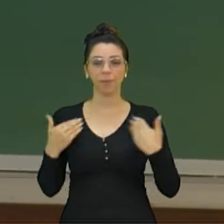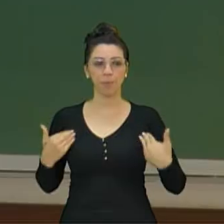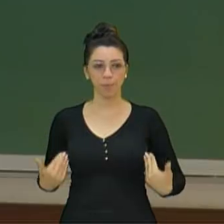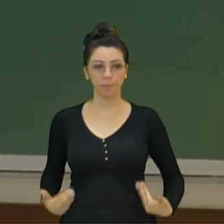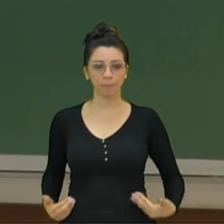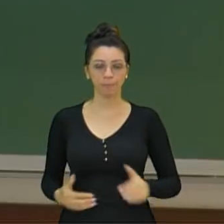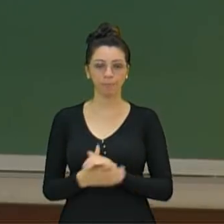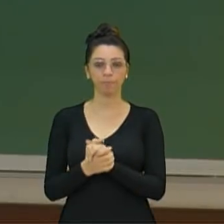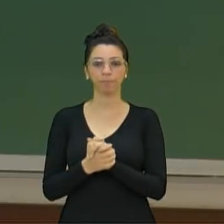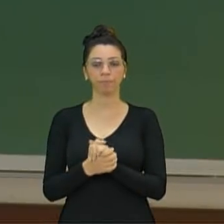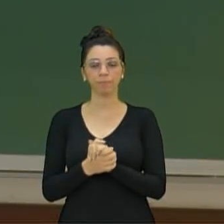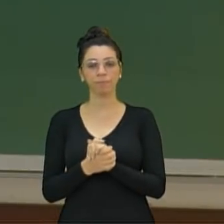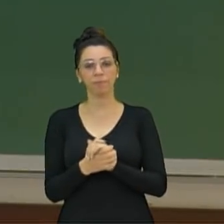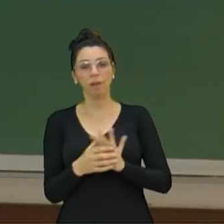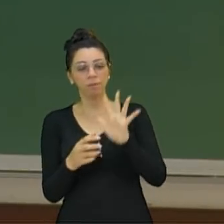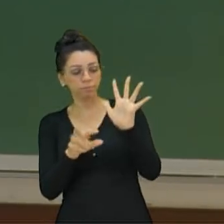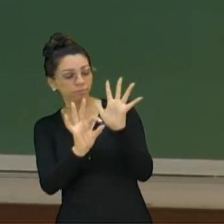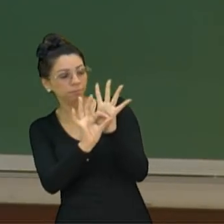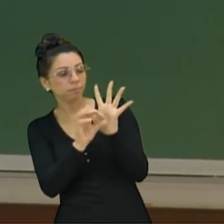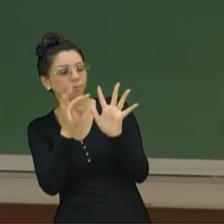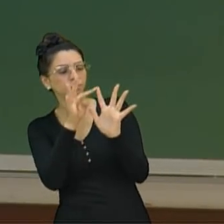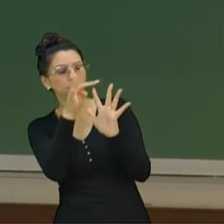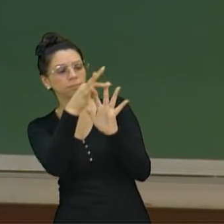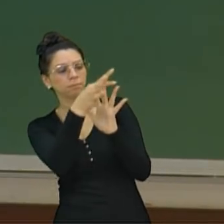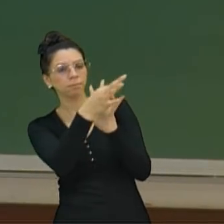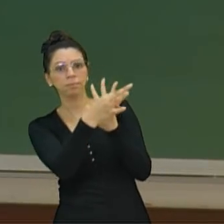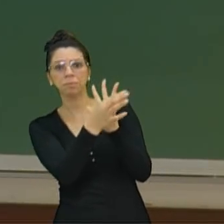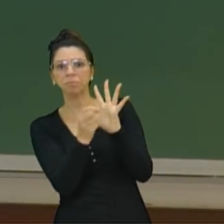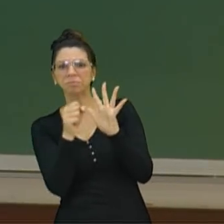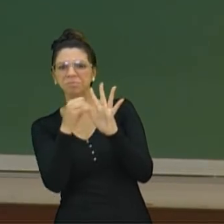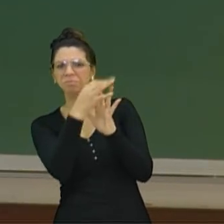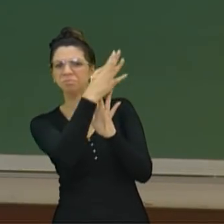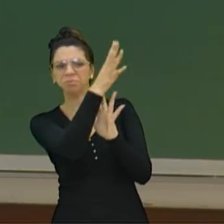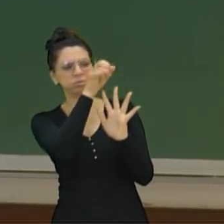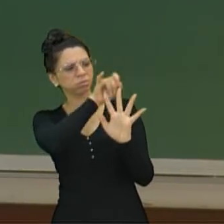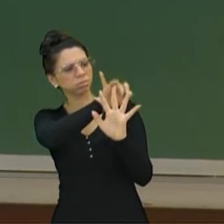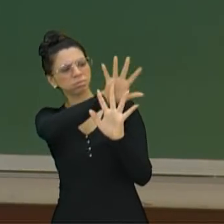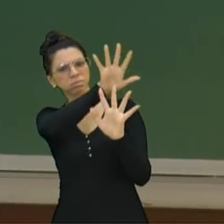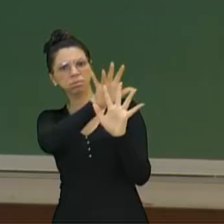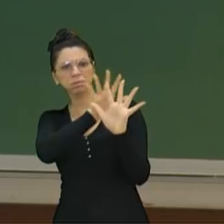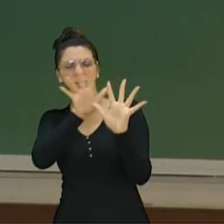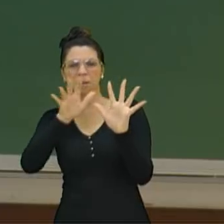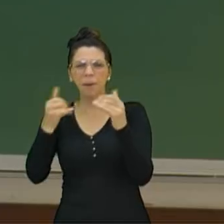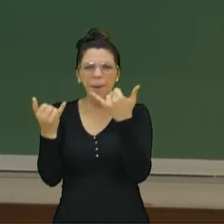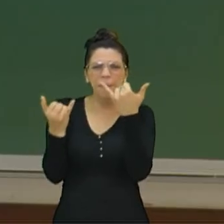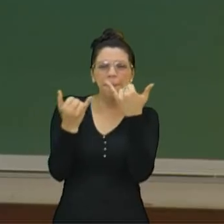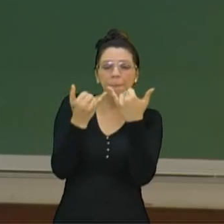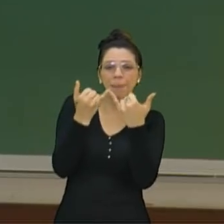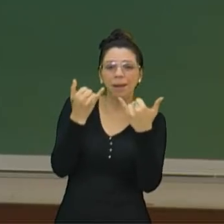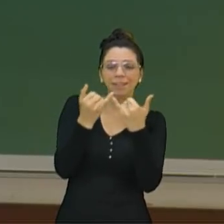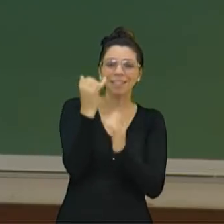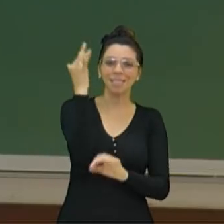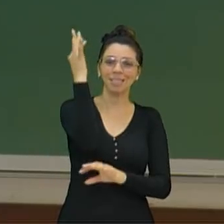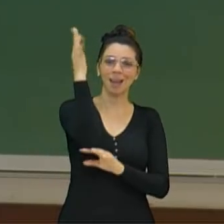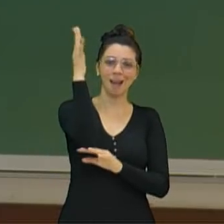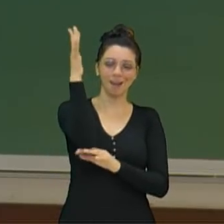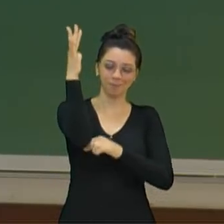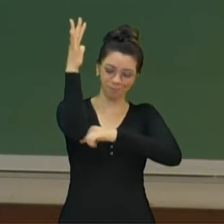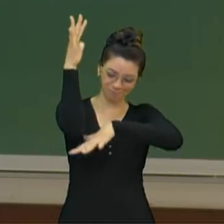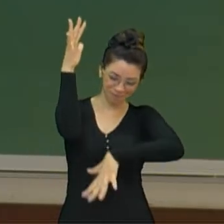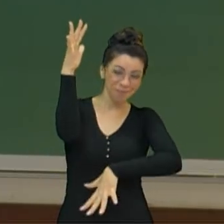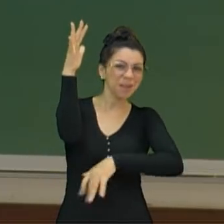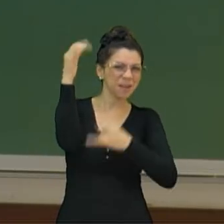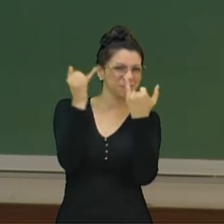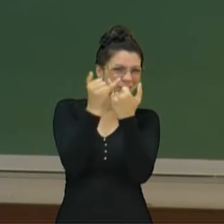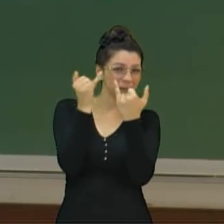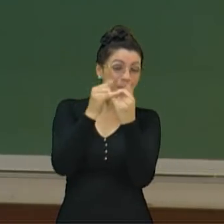do corpo celular, percebo que eu tenho muitas ramificações, parecem raízes, mas não são